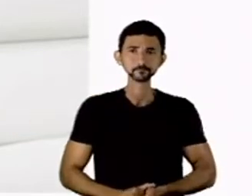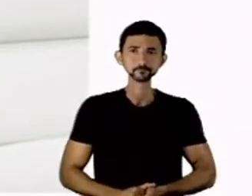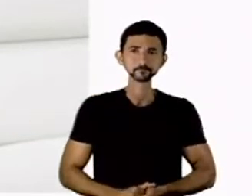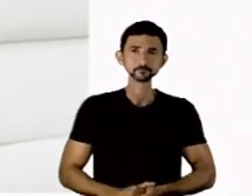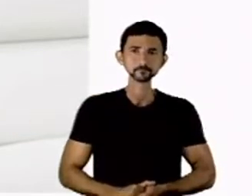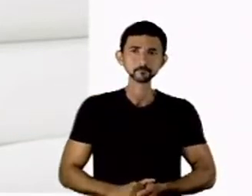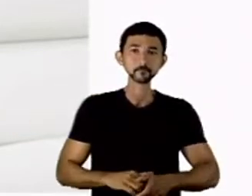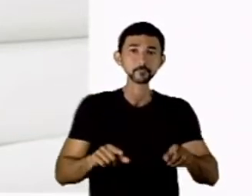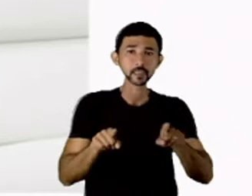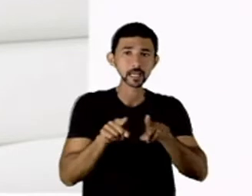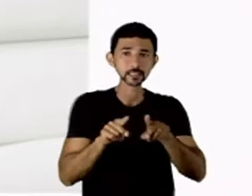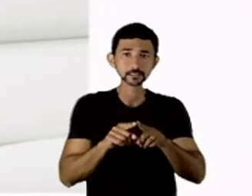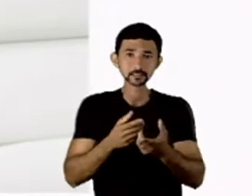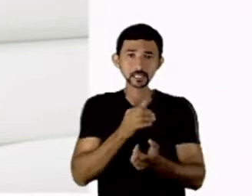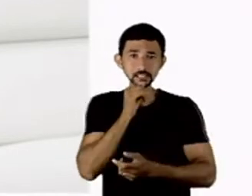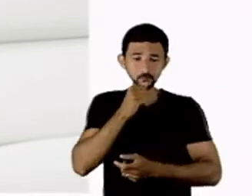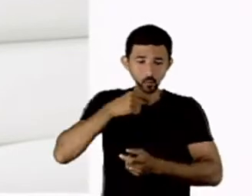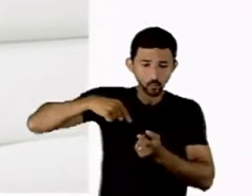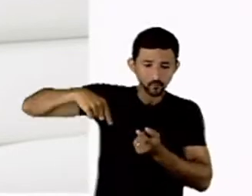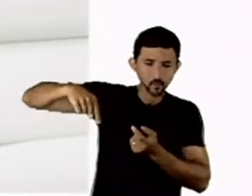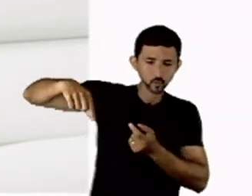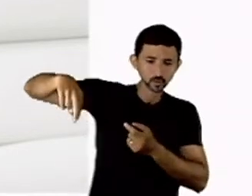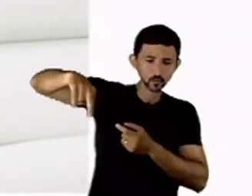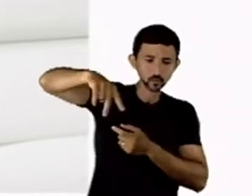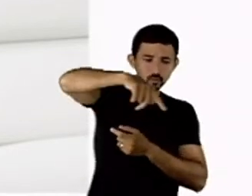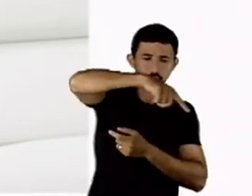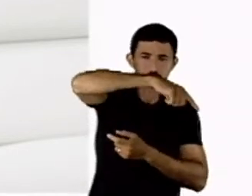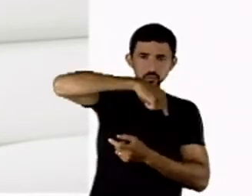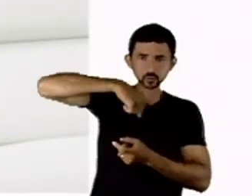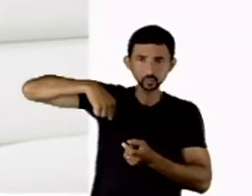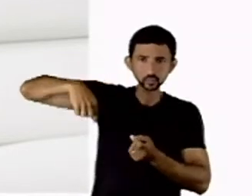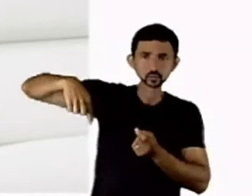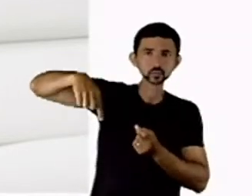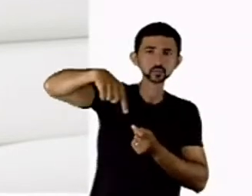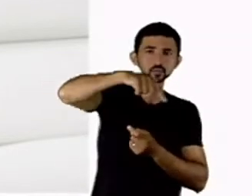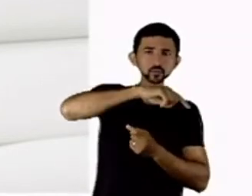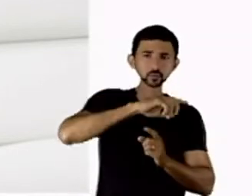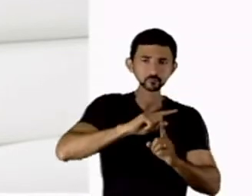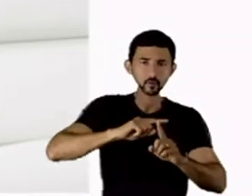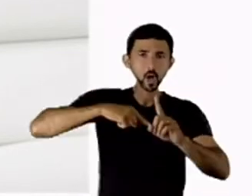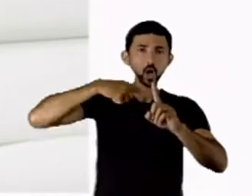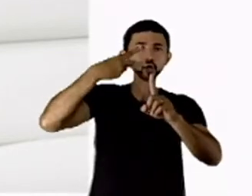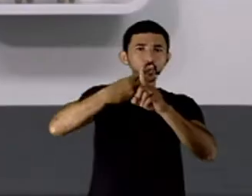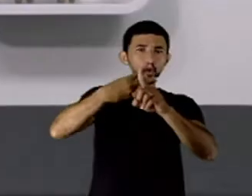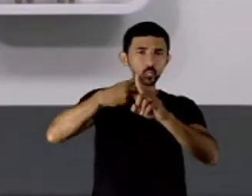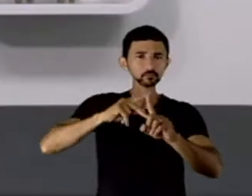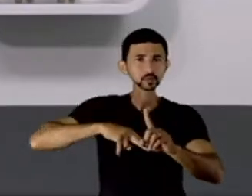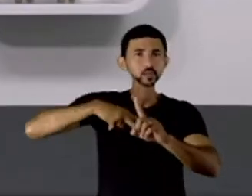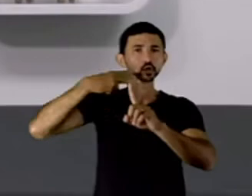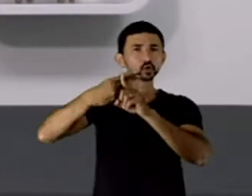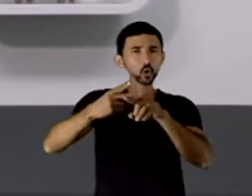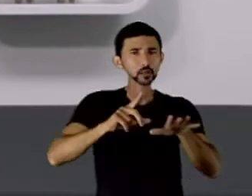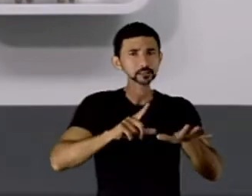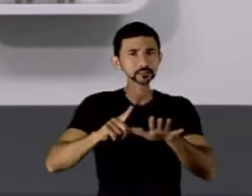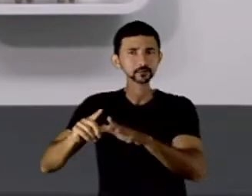De modo que o número de voltas deve dobrar a cada semana.